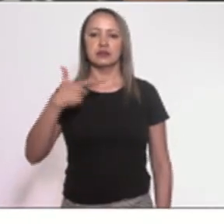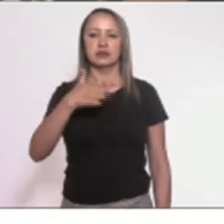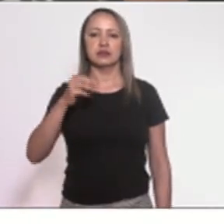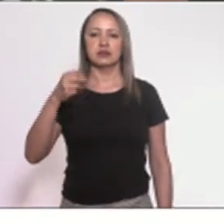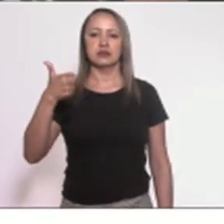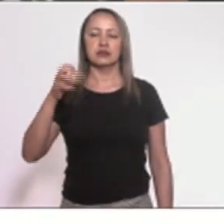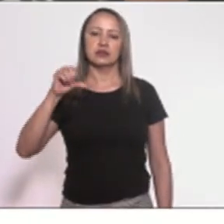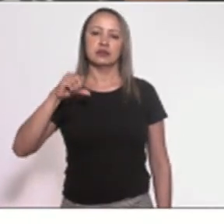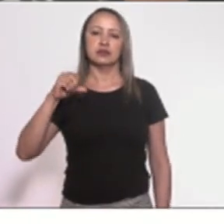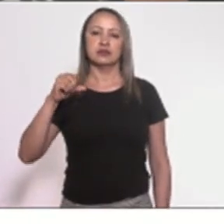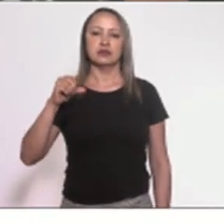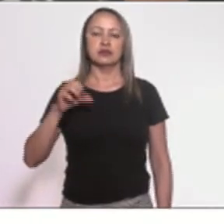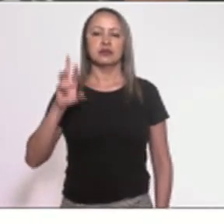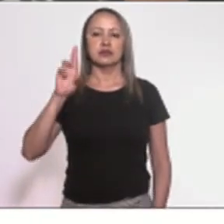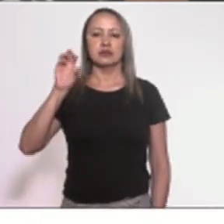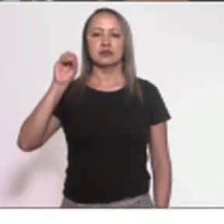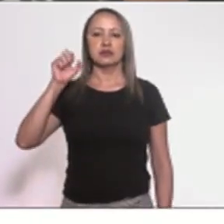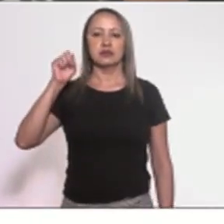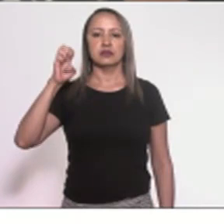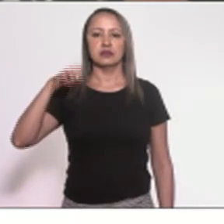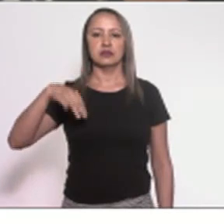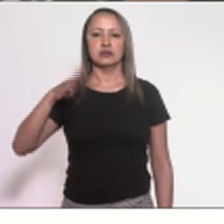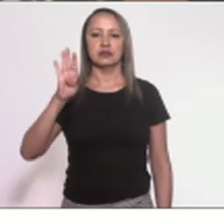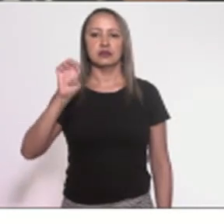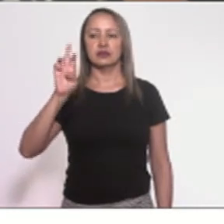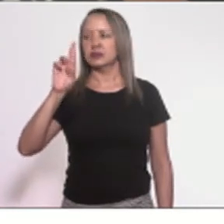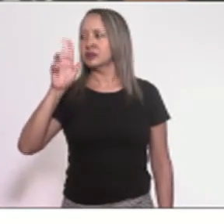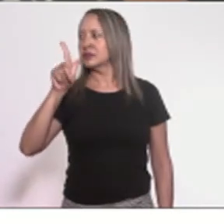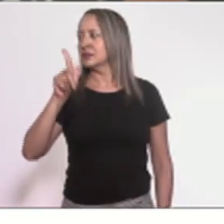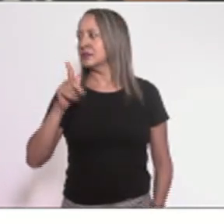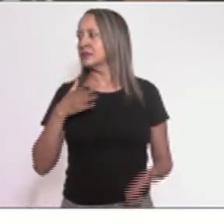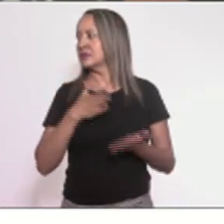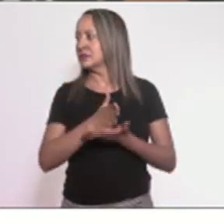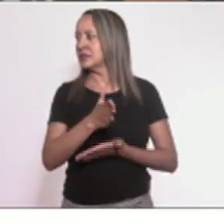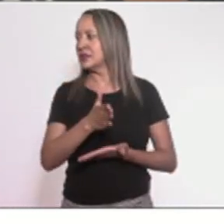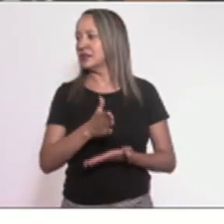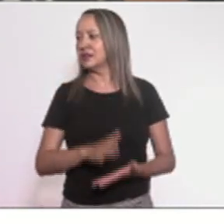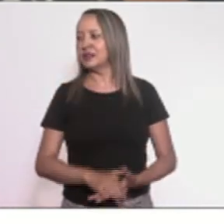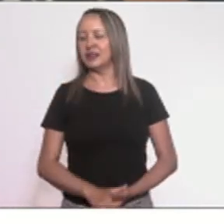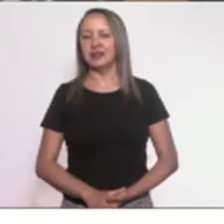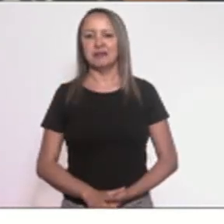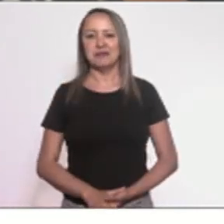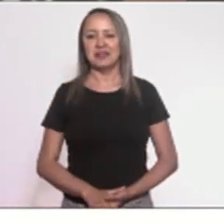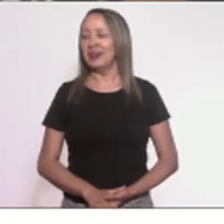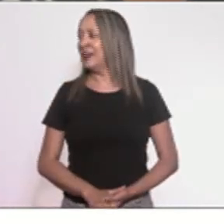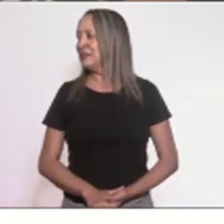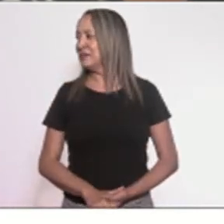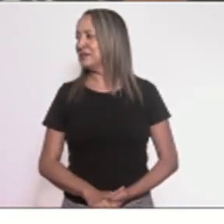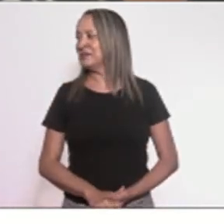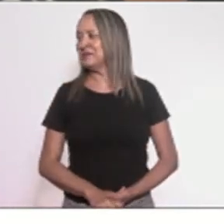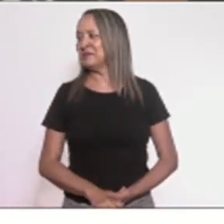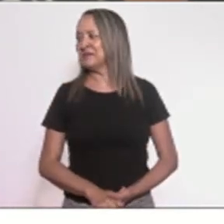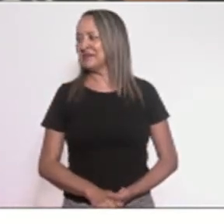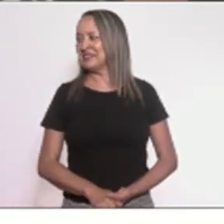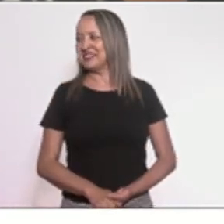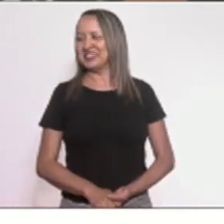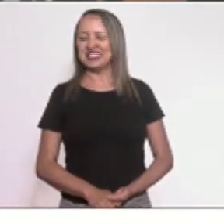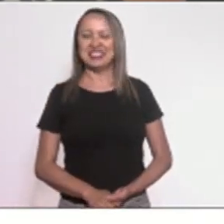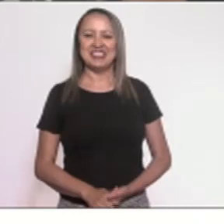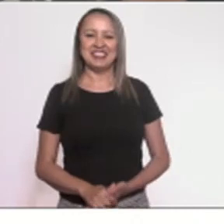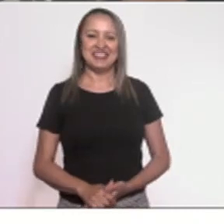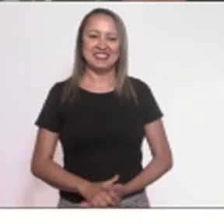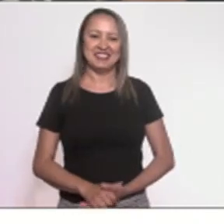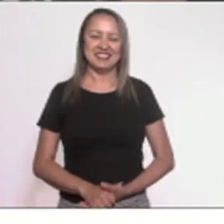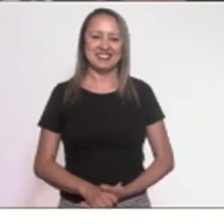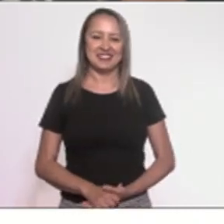1081-2019, deputado Rosenberg Reis. Senhores que aprovam, eles como estão, aprovados. Requer a inclusão na ordem do dia do projeto de lei